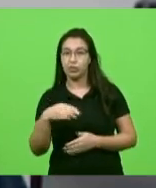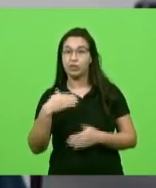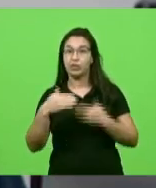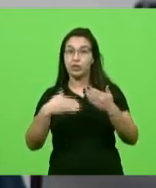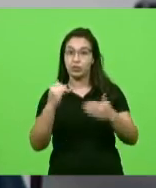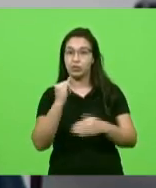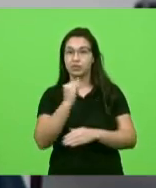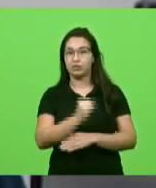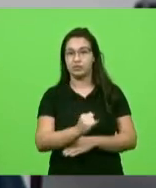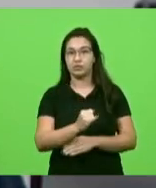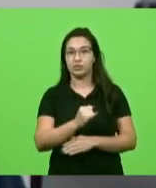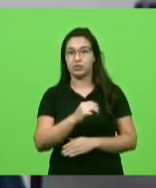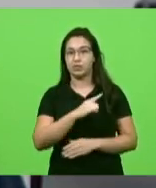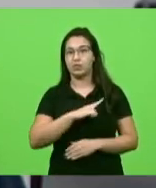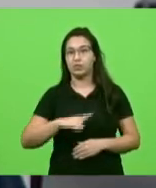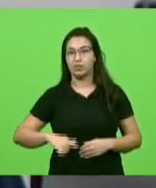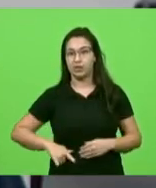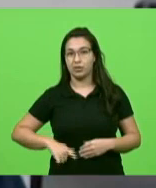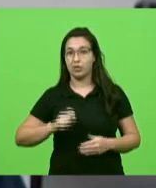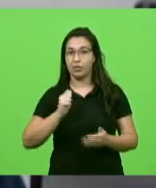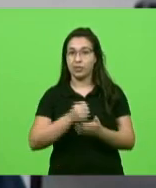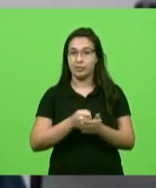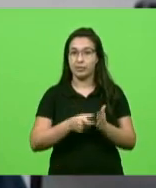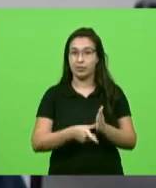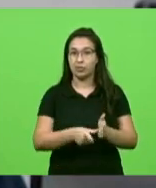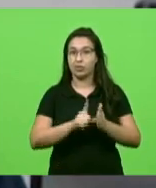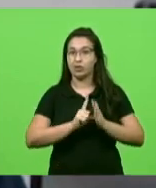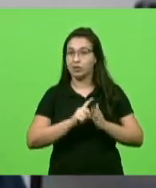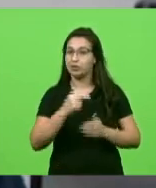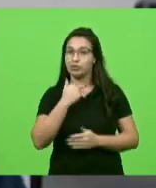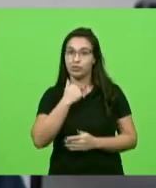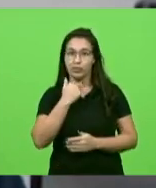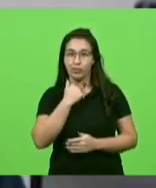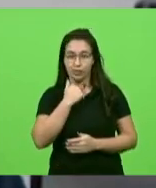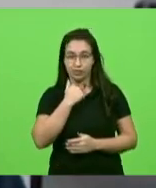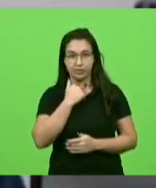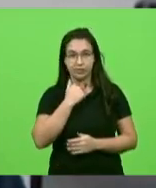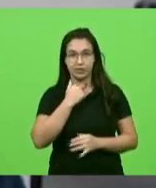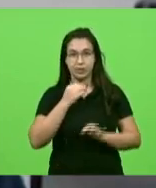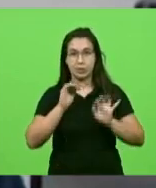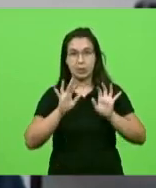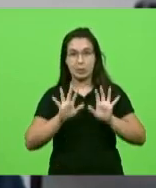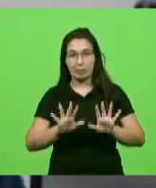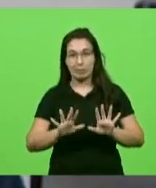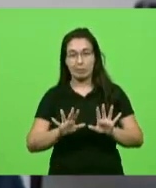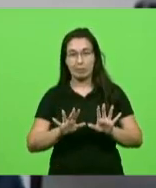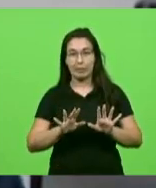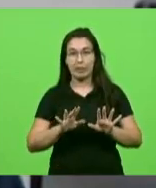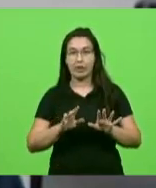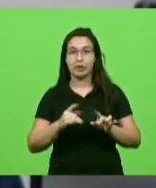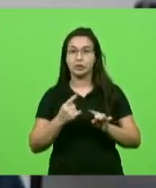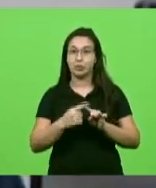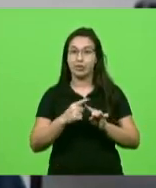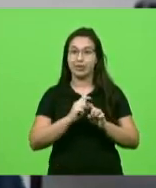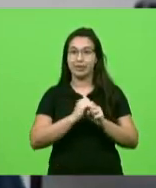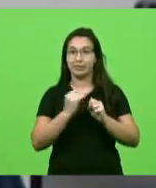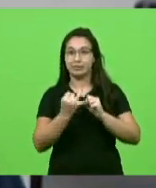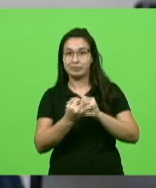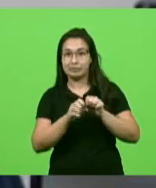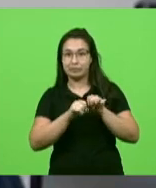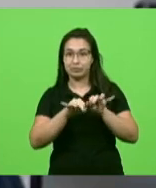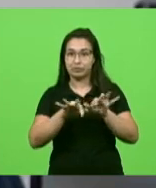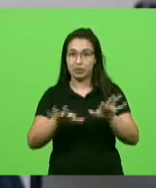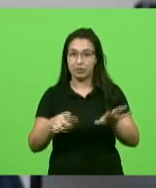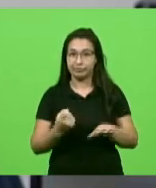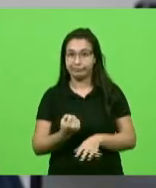Governador o antecipado via de regra não era possível fazer em razão da situação excepcionada premia poderia ser feito